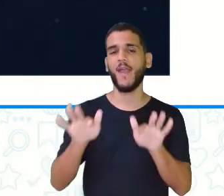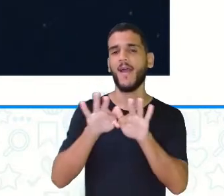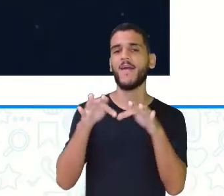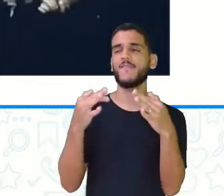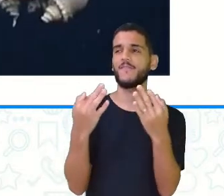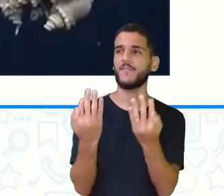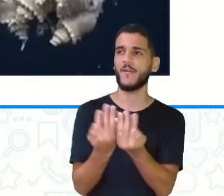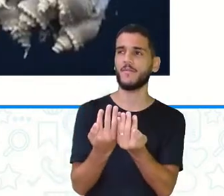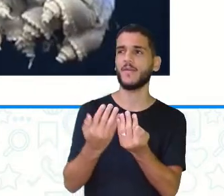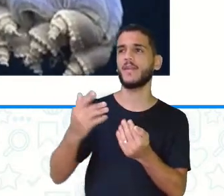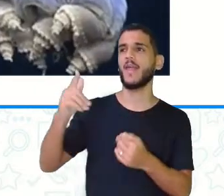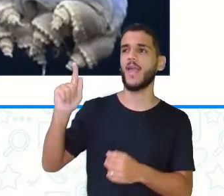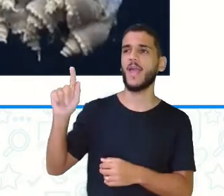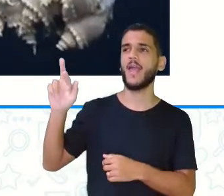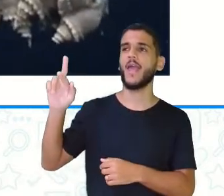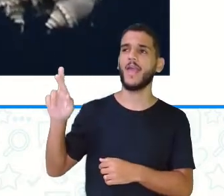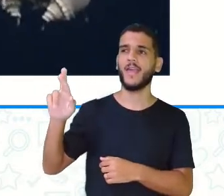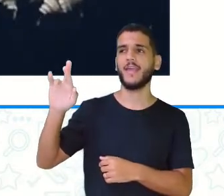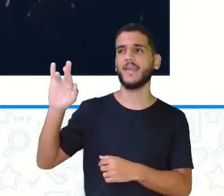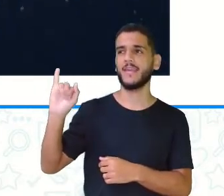ó,